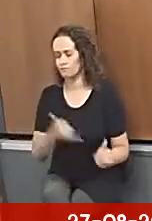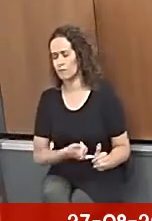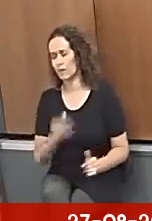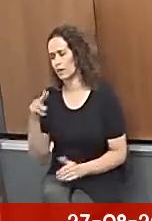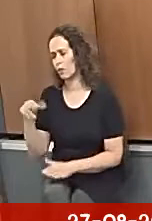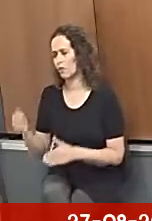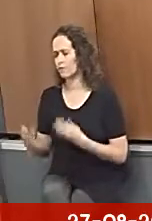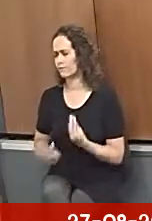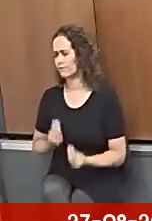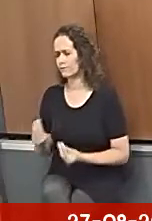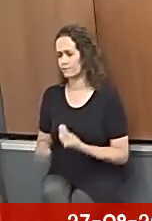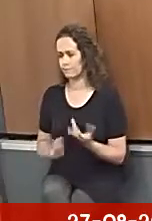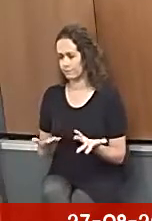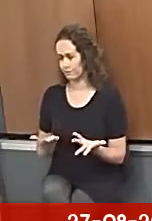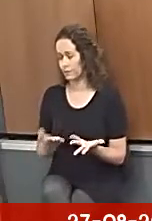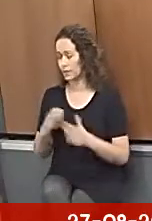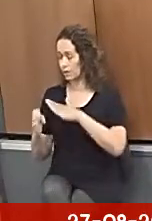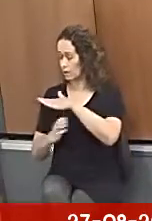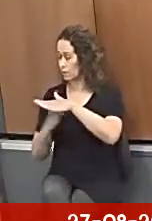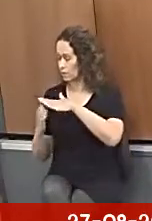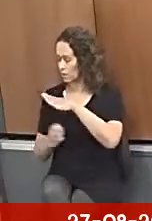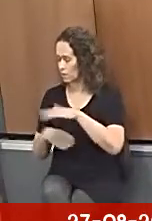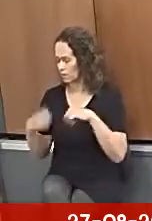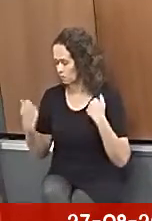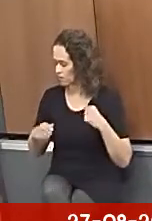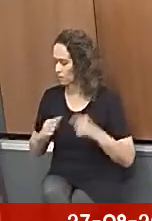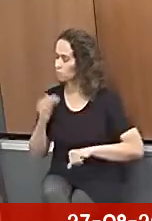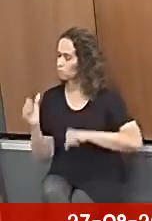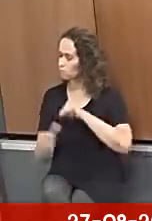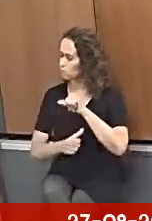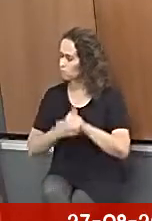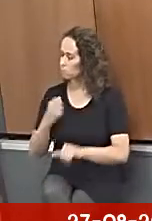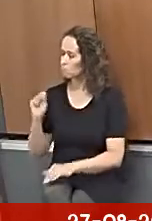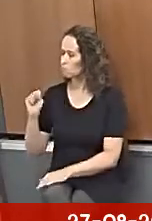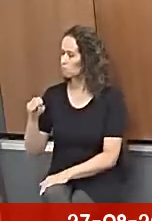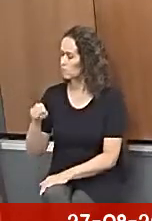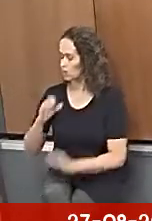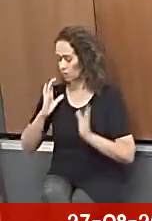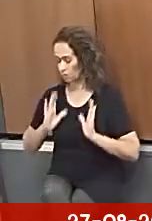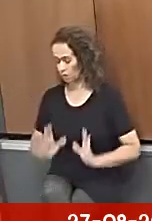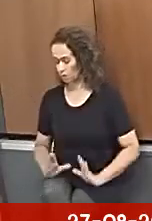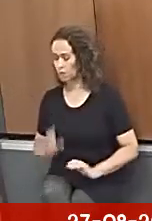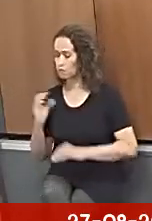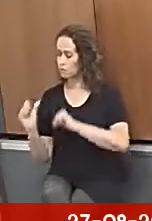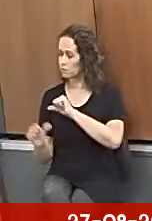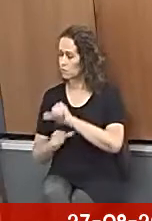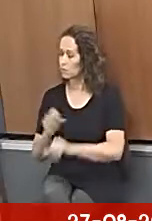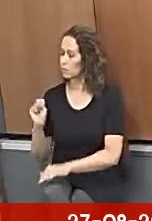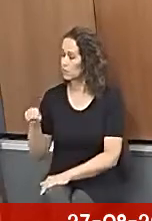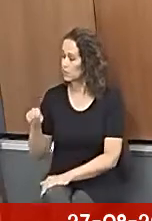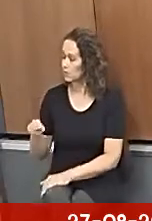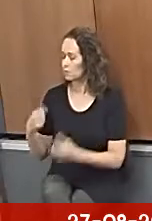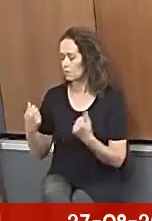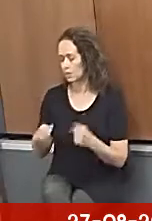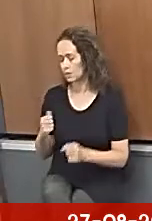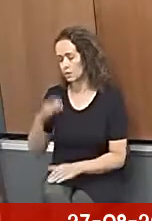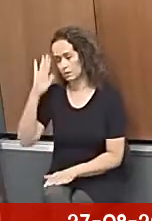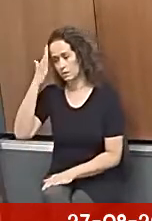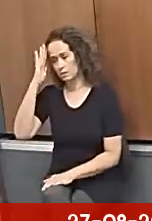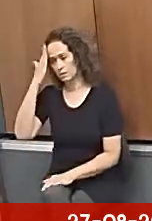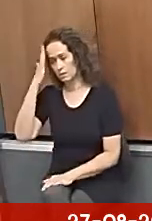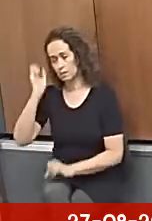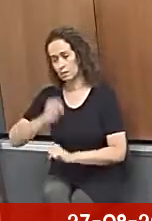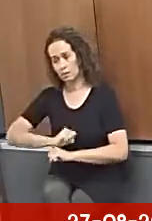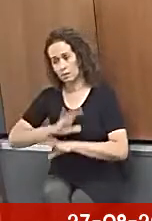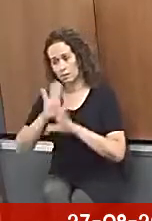empresa precisa de mudar a postura assim precisa de entender precisa de ouvir e precisa como